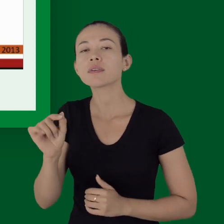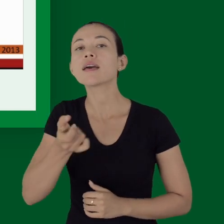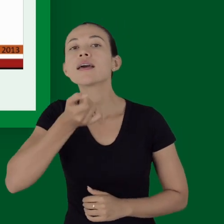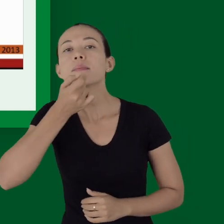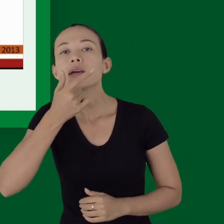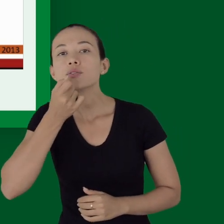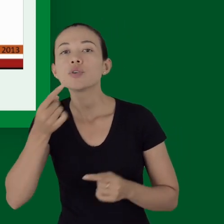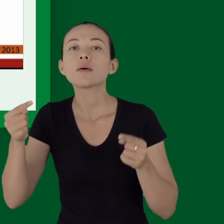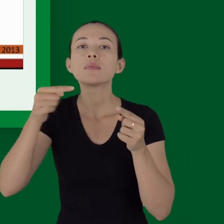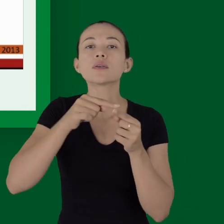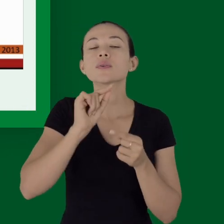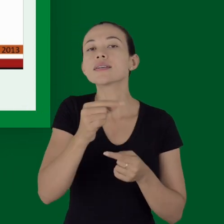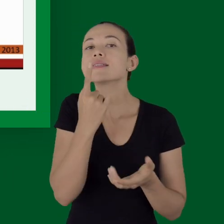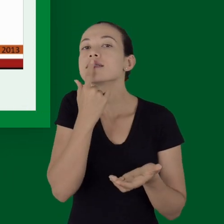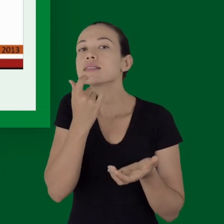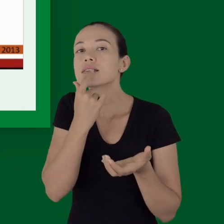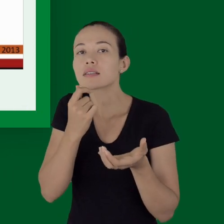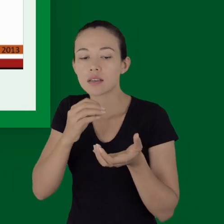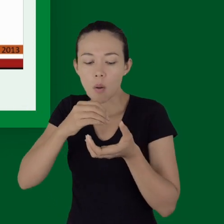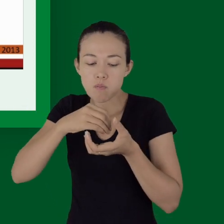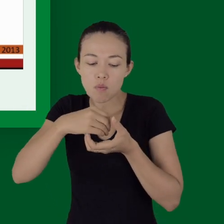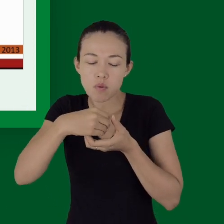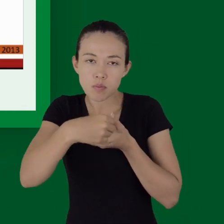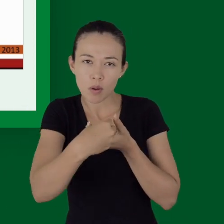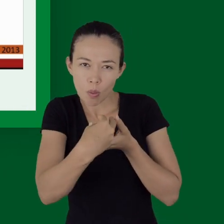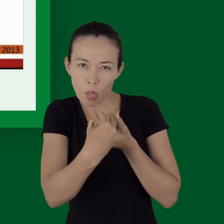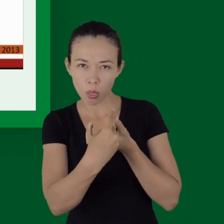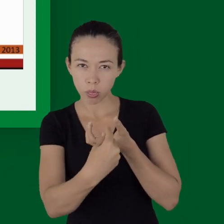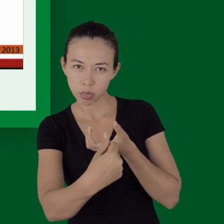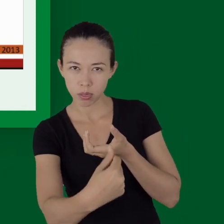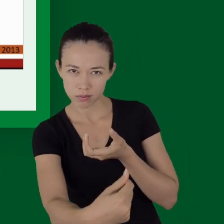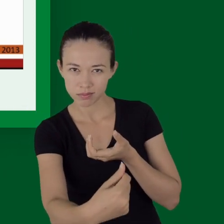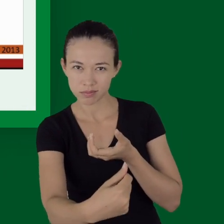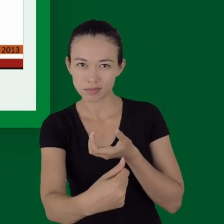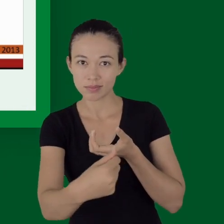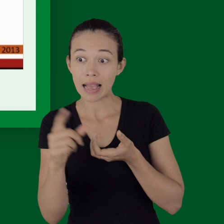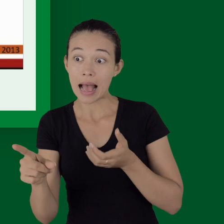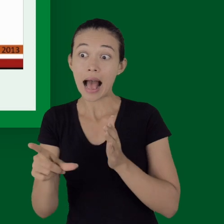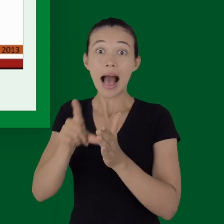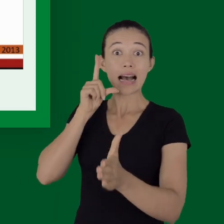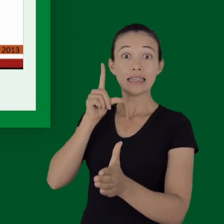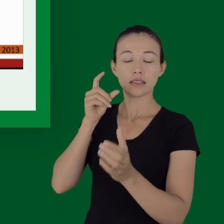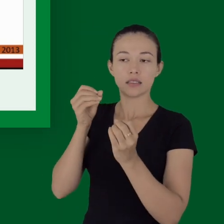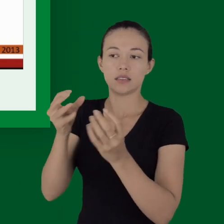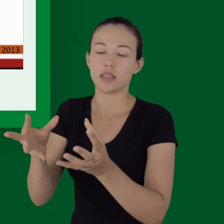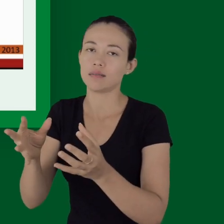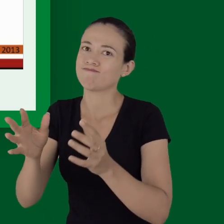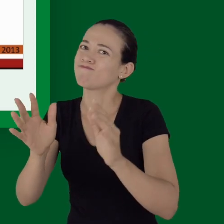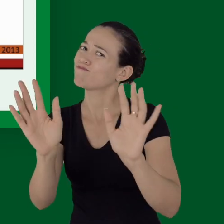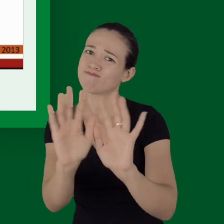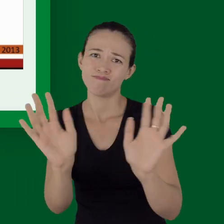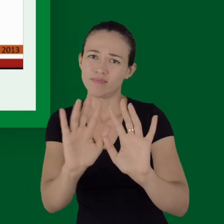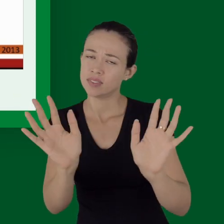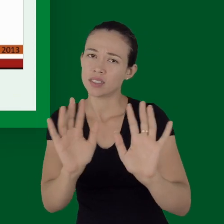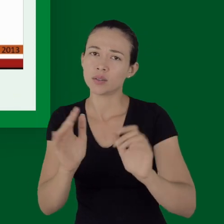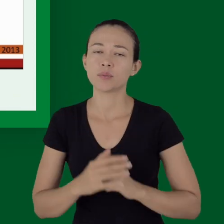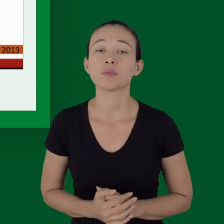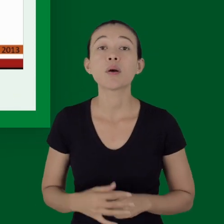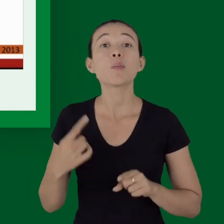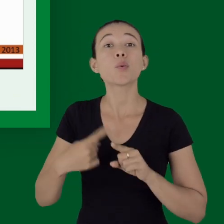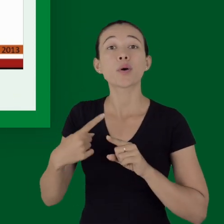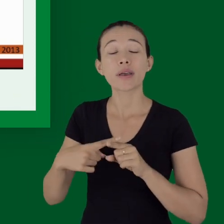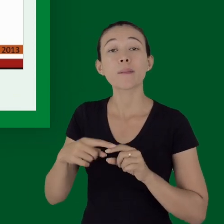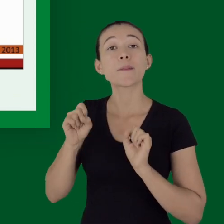aumento na sobrevida, não tem impacto na mortalidade e ainda tem o efeito adverso de ter maior risco de sangramento. Então, a gente vai